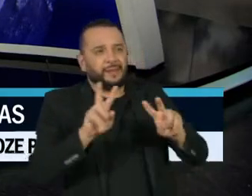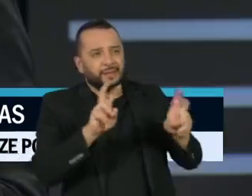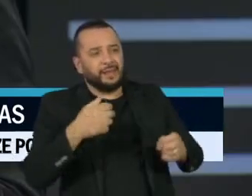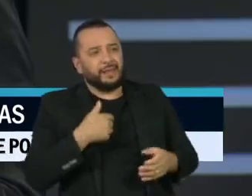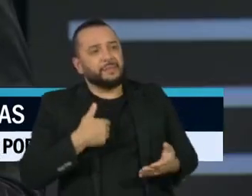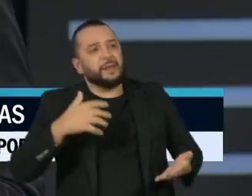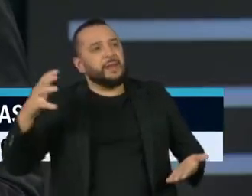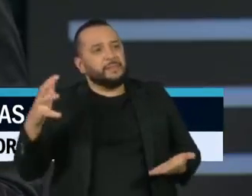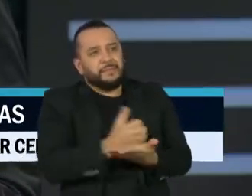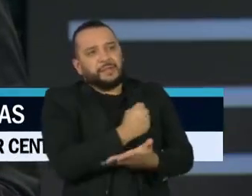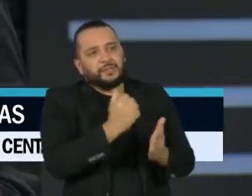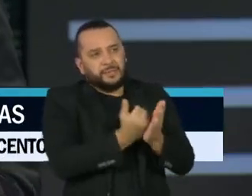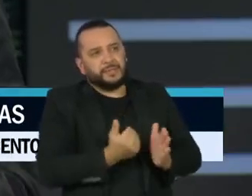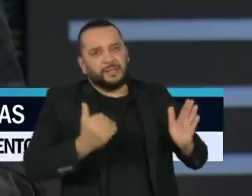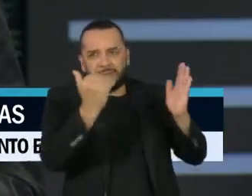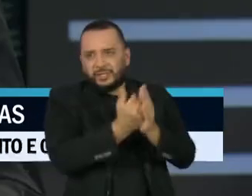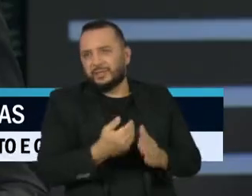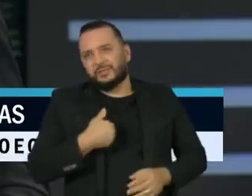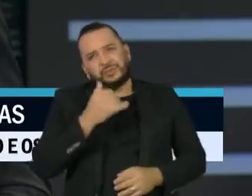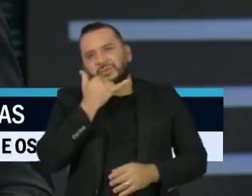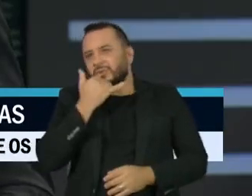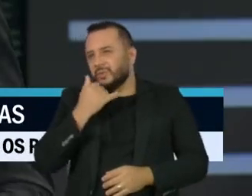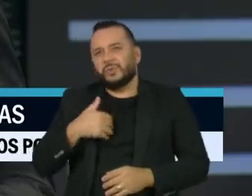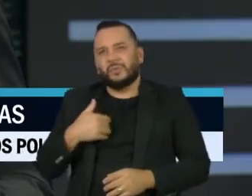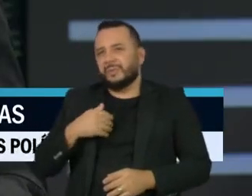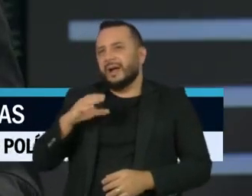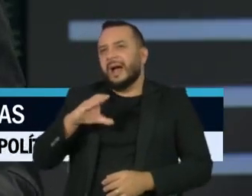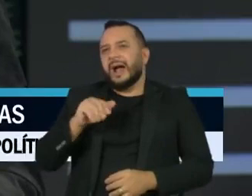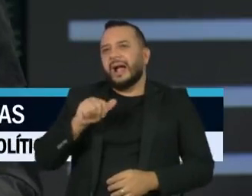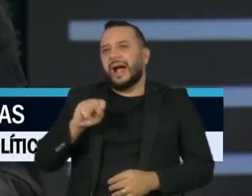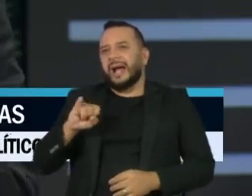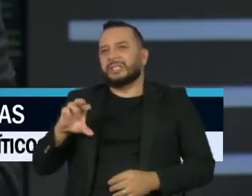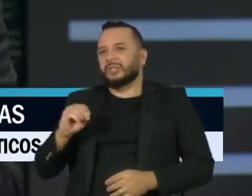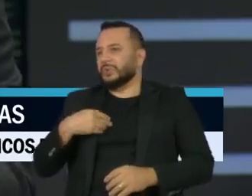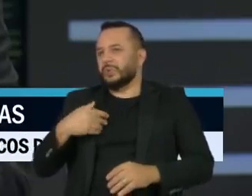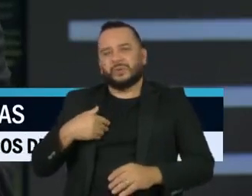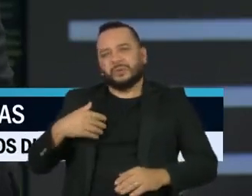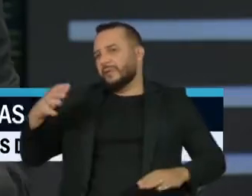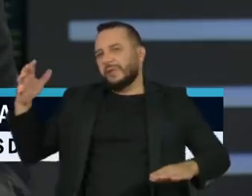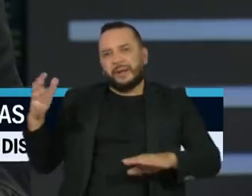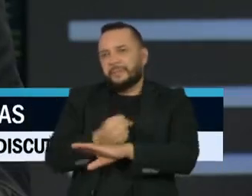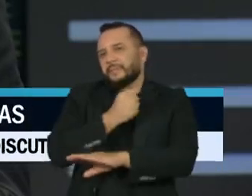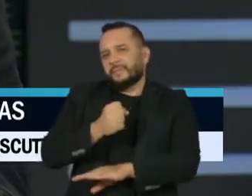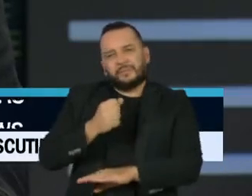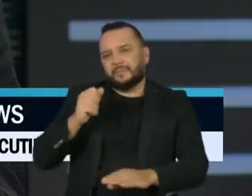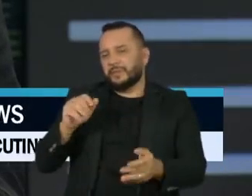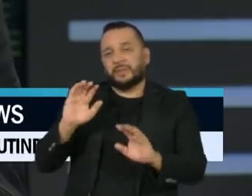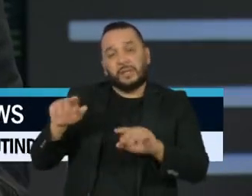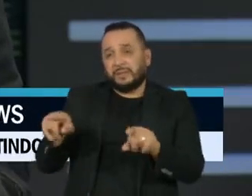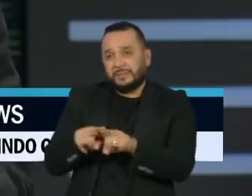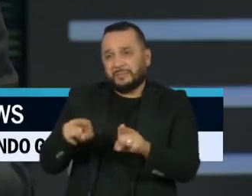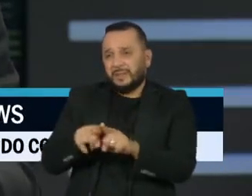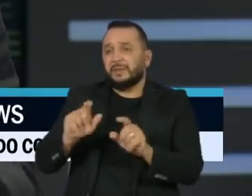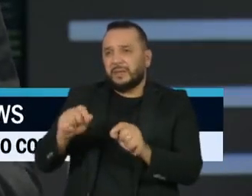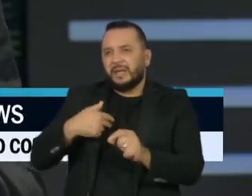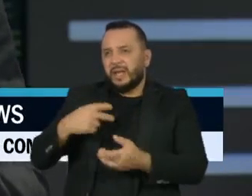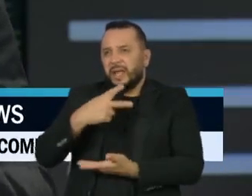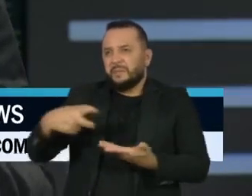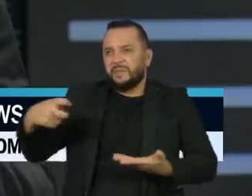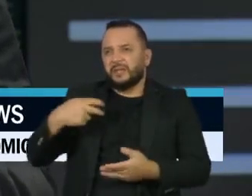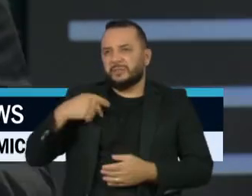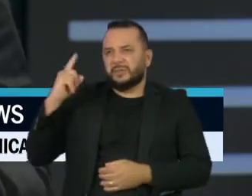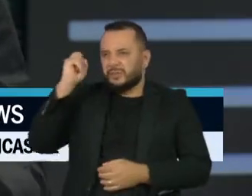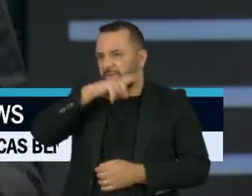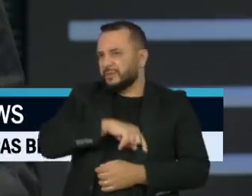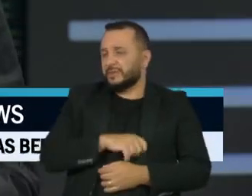pouco difícil, na verdade, isso acontecer, um impeachment de Cássio Nunes Marques. É claro que ele sambou e sapateou em cima das regras, ele agiu,